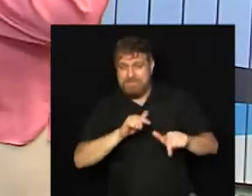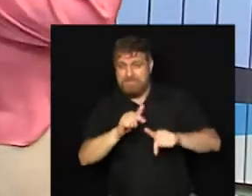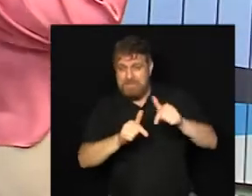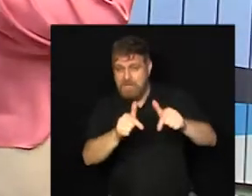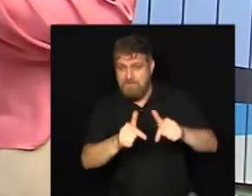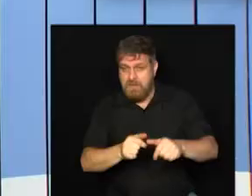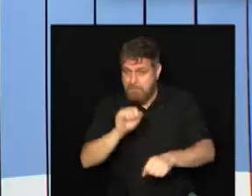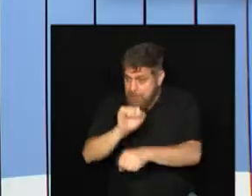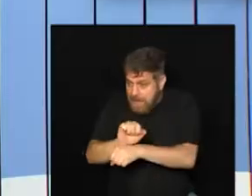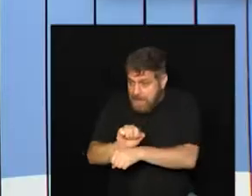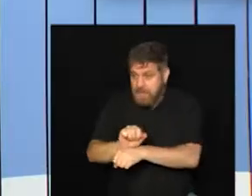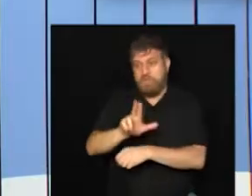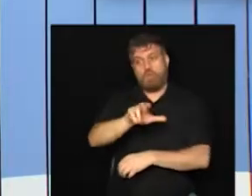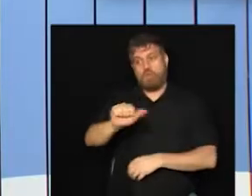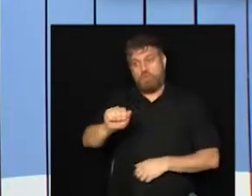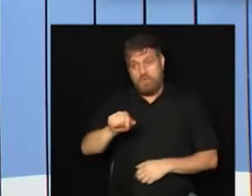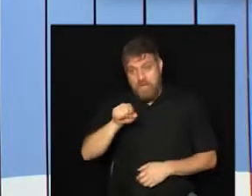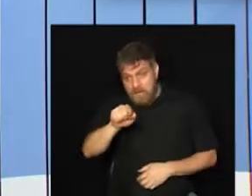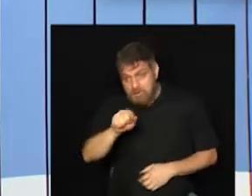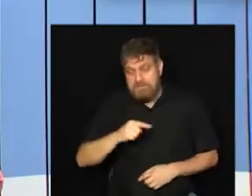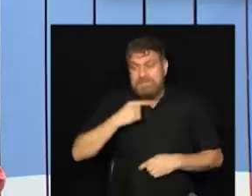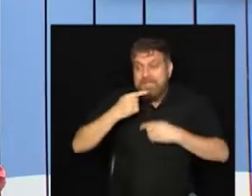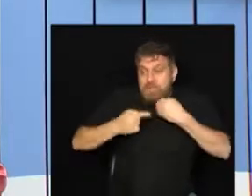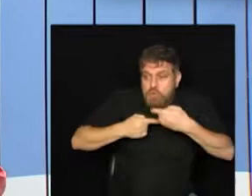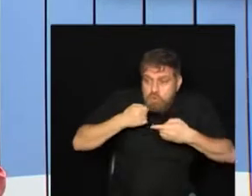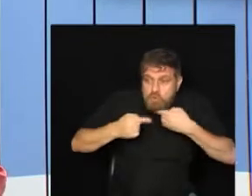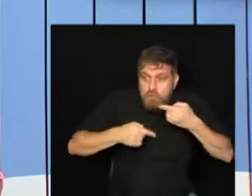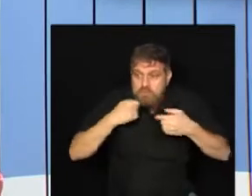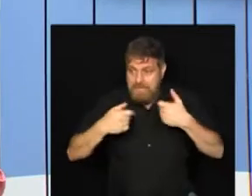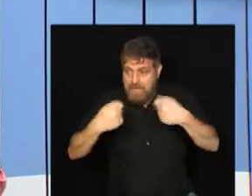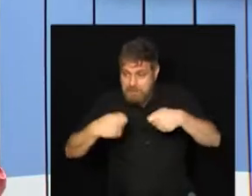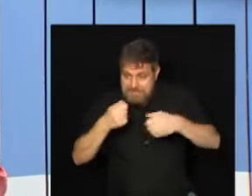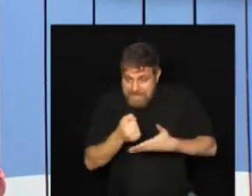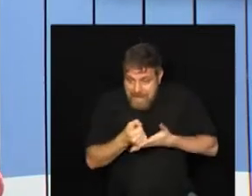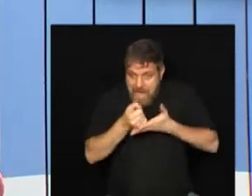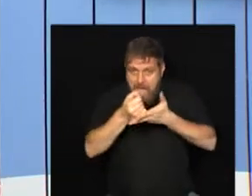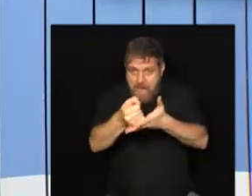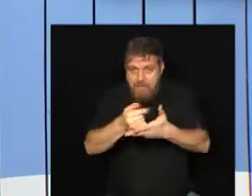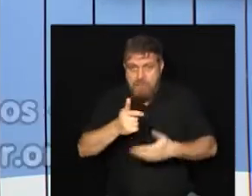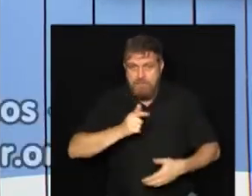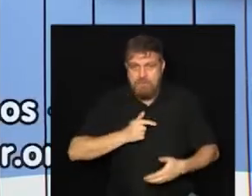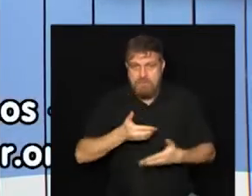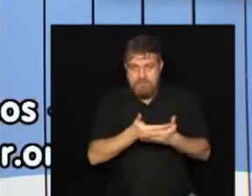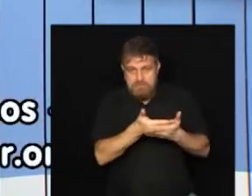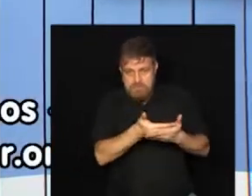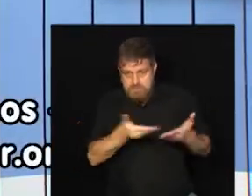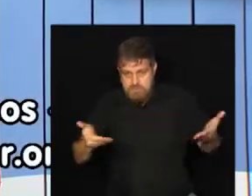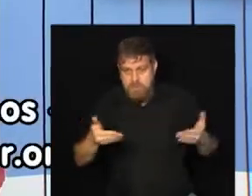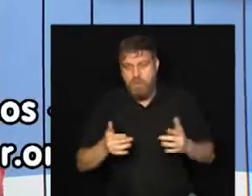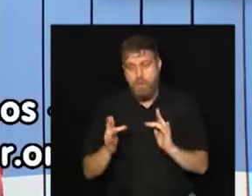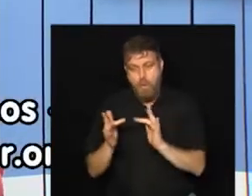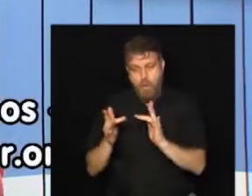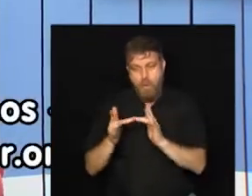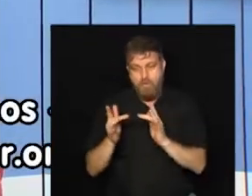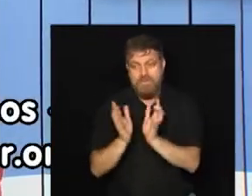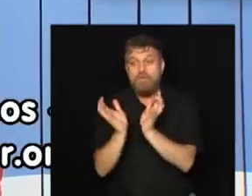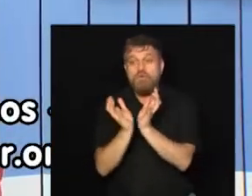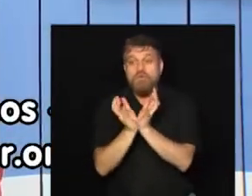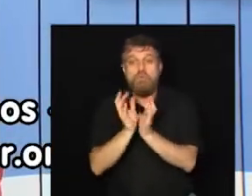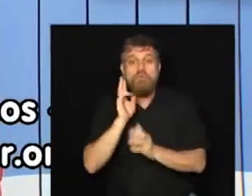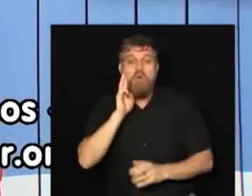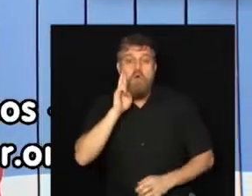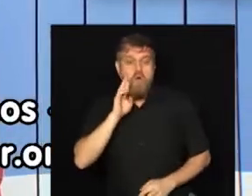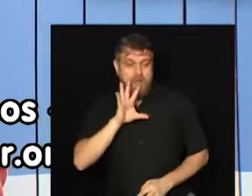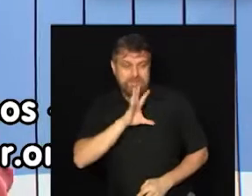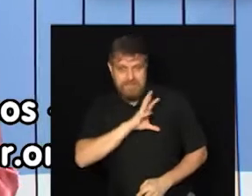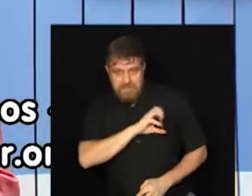trabalho nunca para, viu gente? Então, se vocês tiverem dúvidas, precisar de apoio, eu vou deixar aqui, ó, todos os contatos do Grupo Rosa e Amor